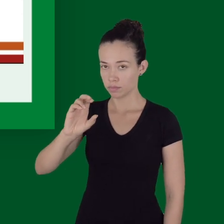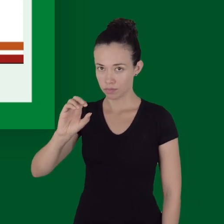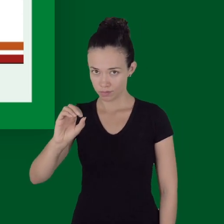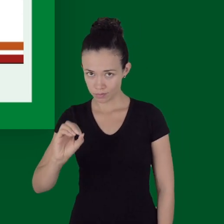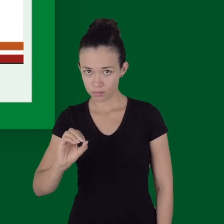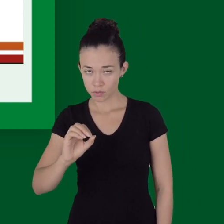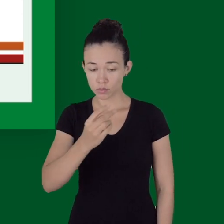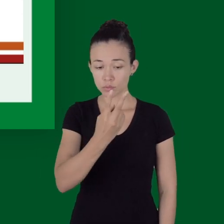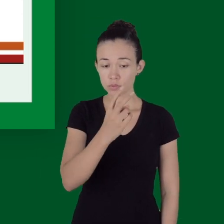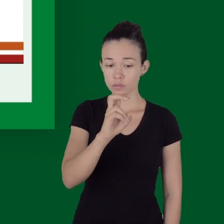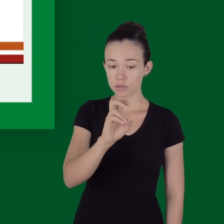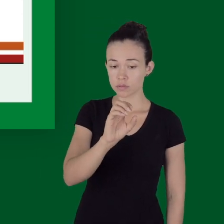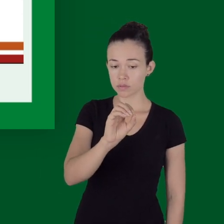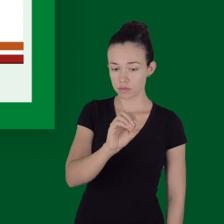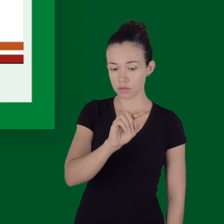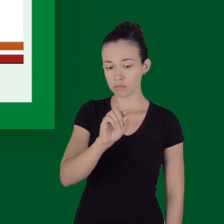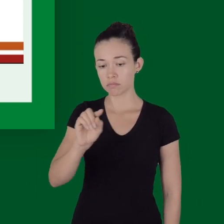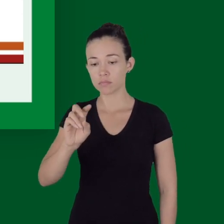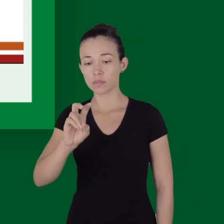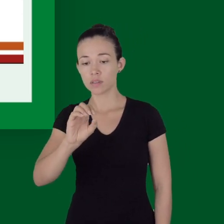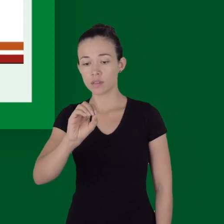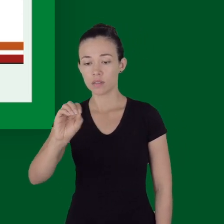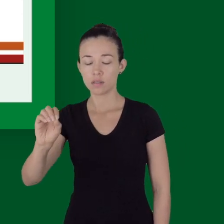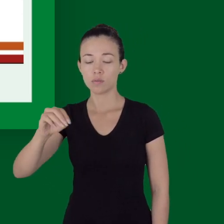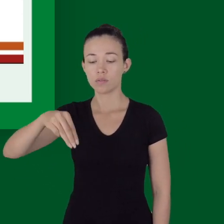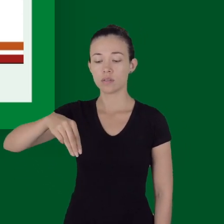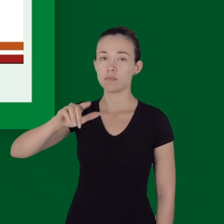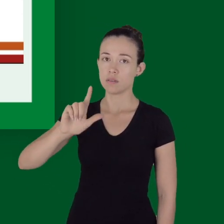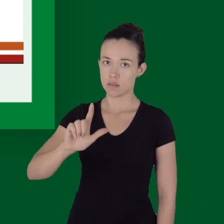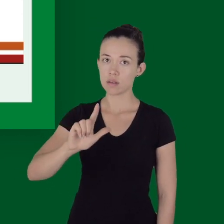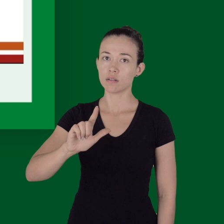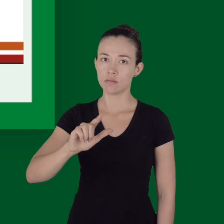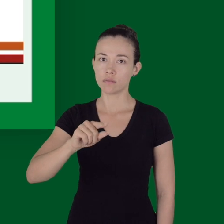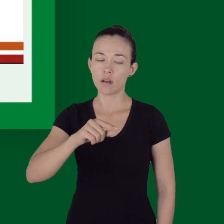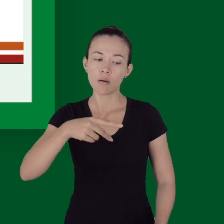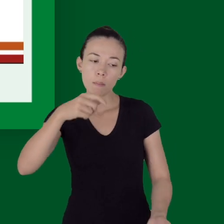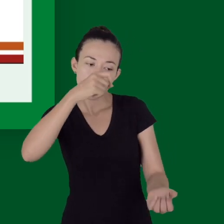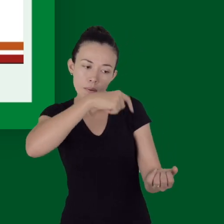500 ml. Se for a básica, tem que regular para fazer.